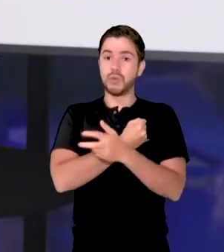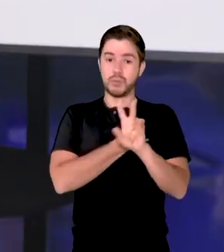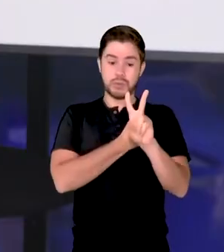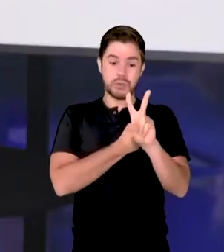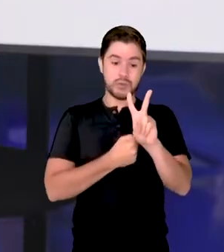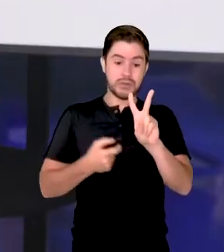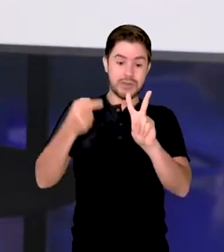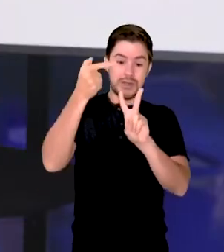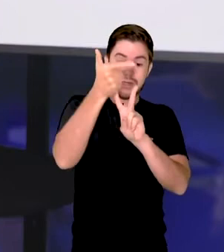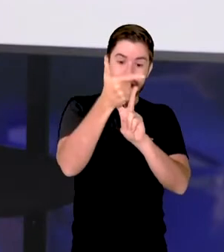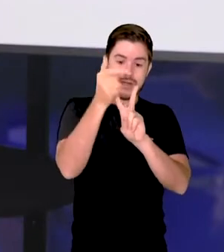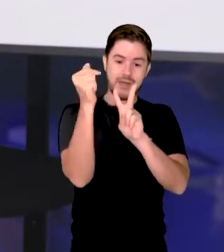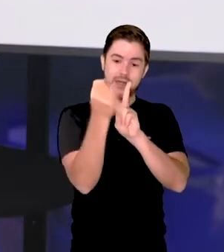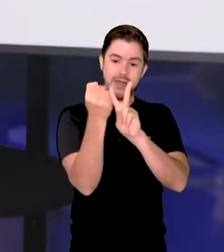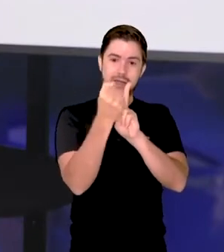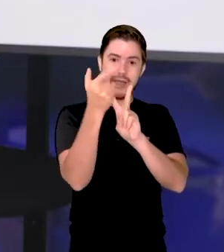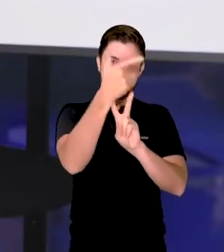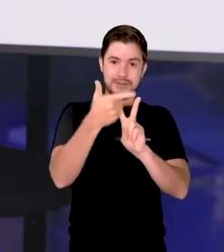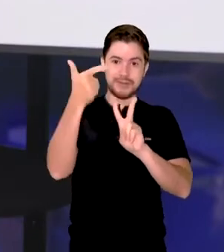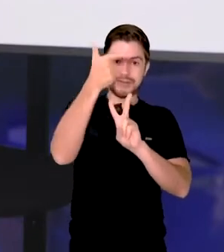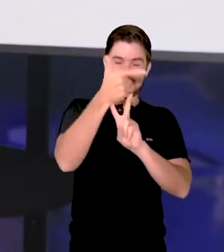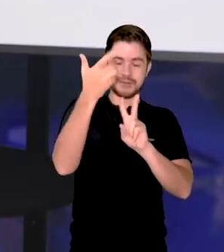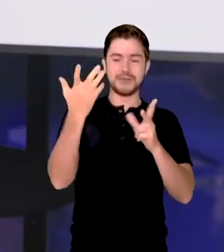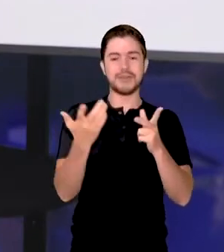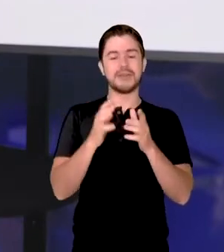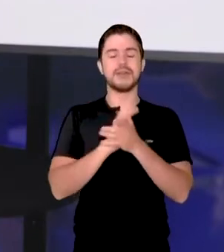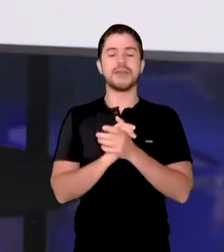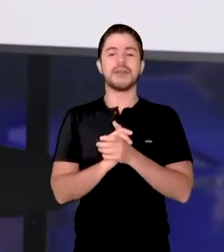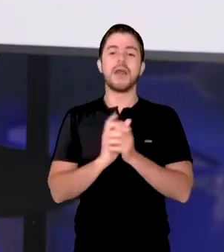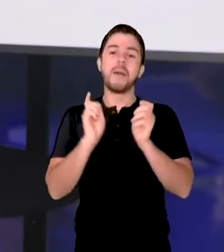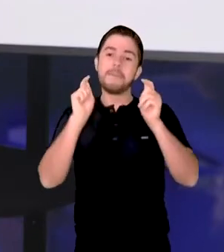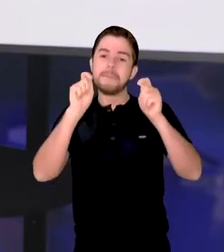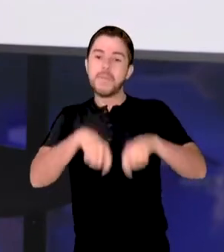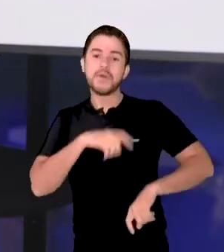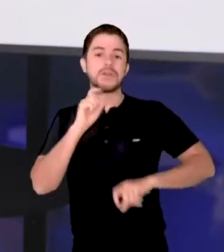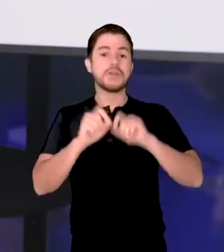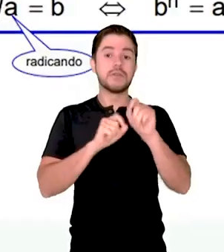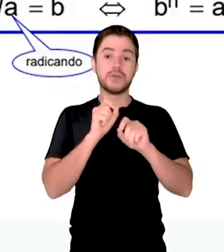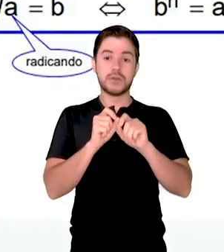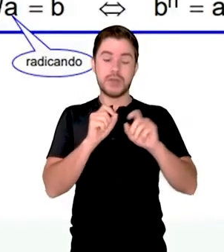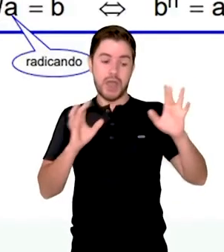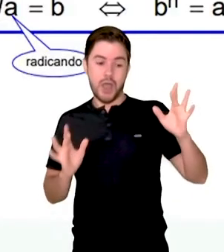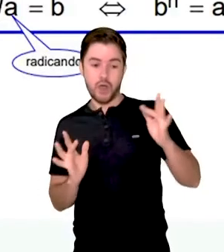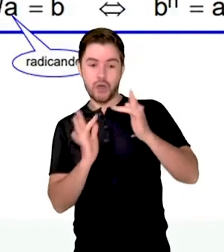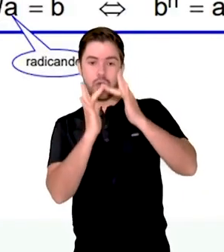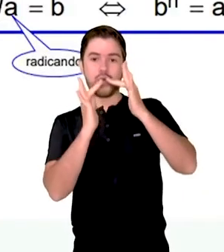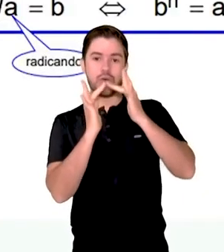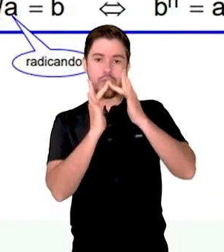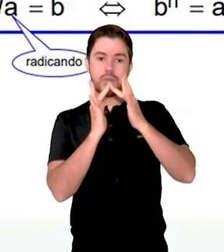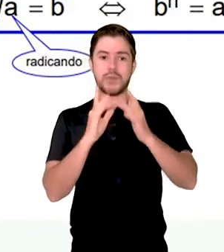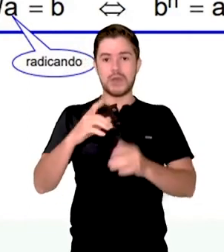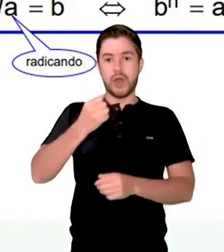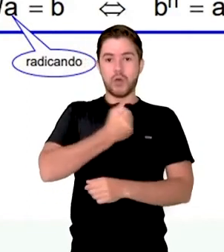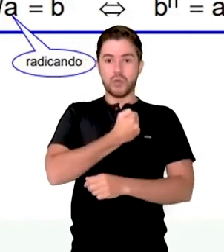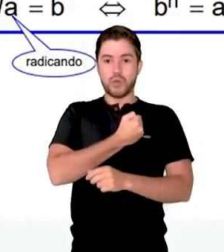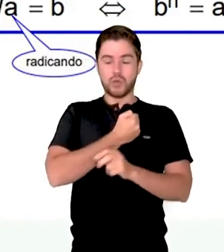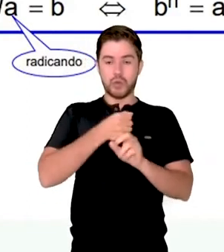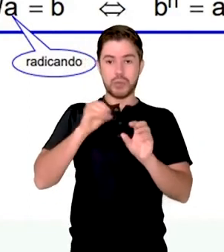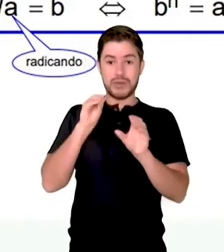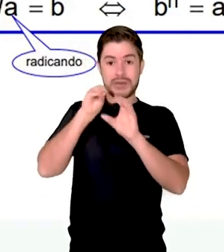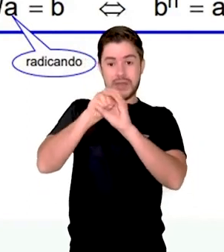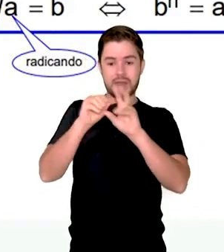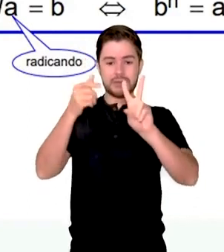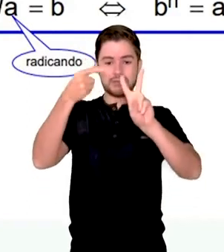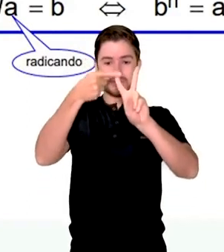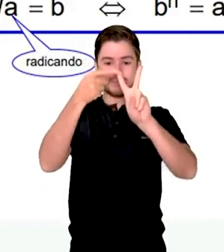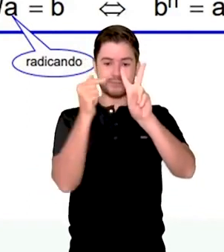por cima da raiz Beleza e que Vai resultar num número que tá dentro do radical Ou seja que está dentro